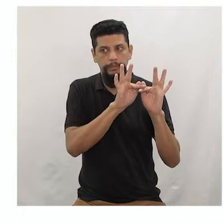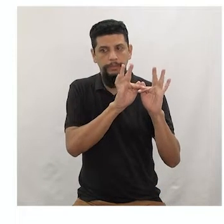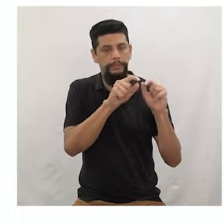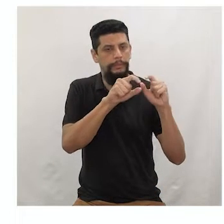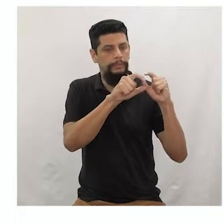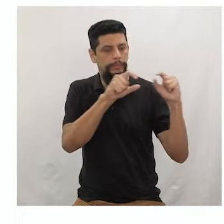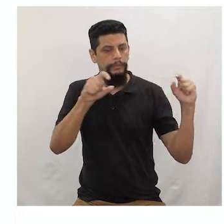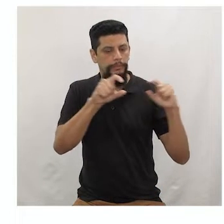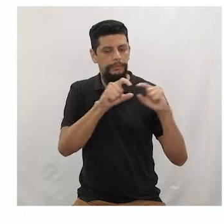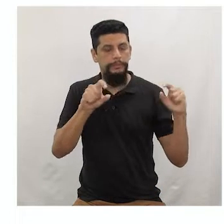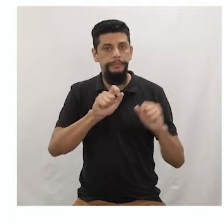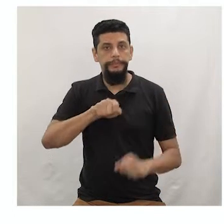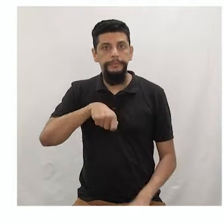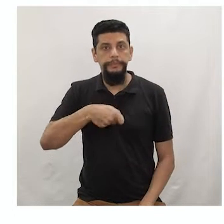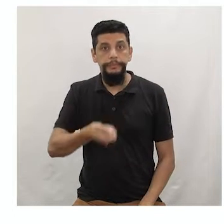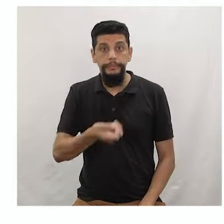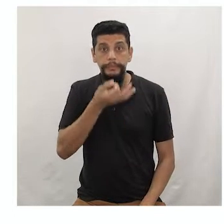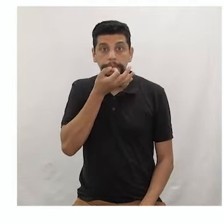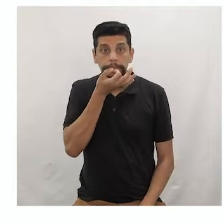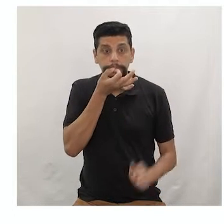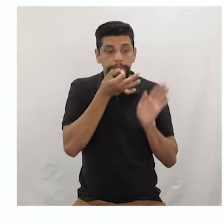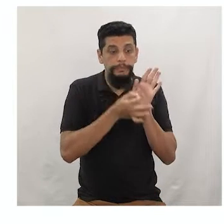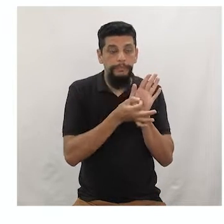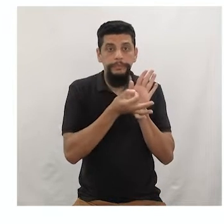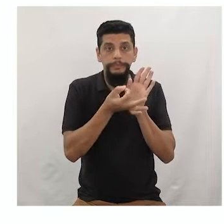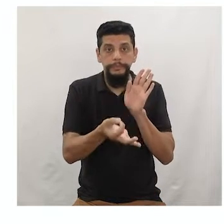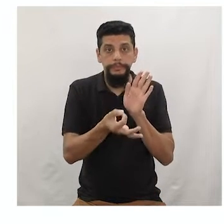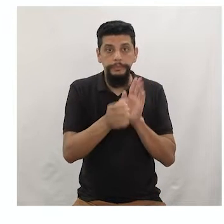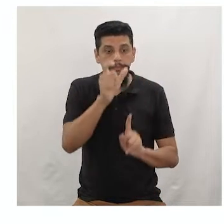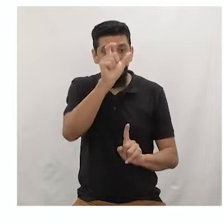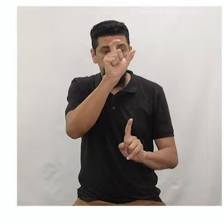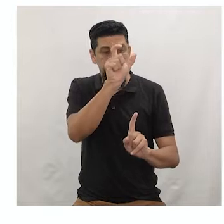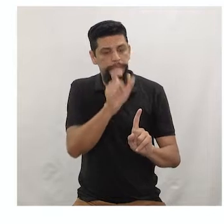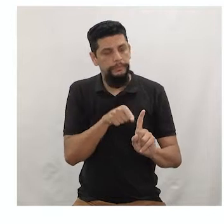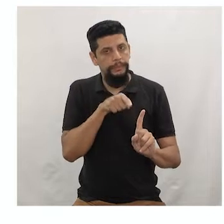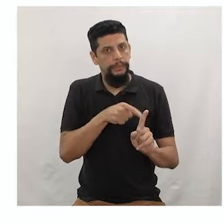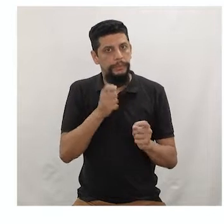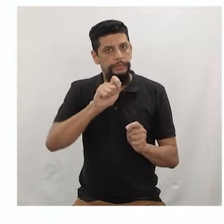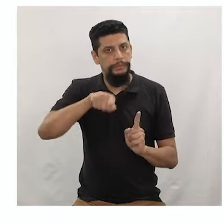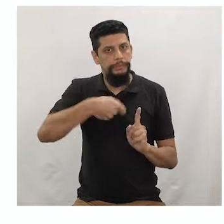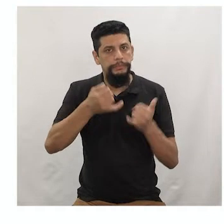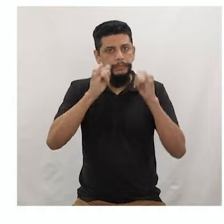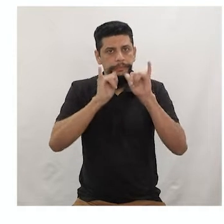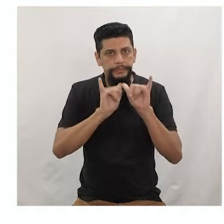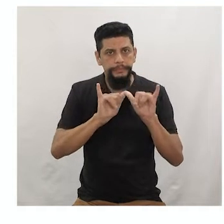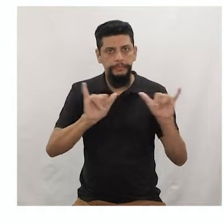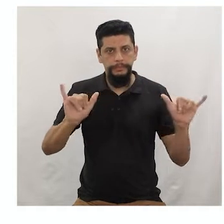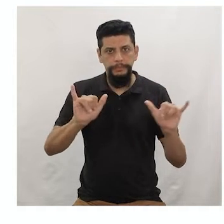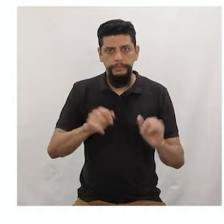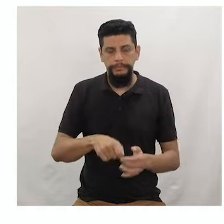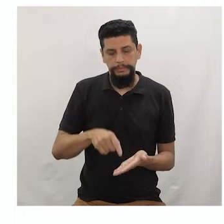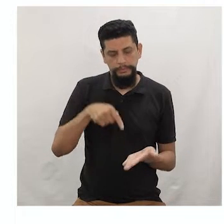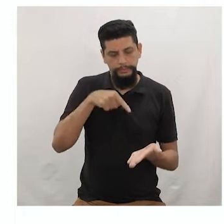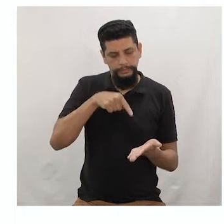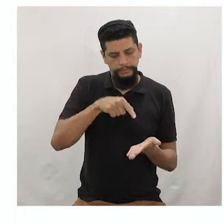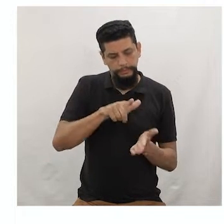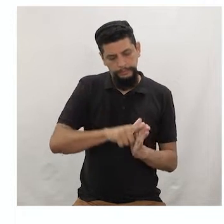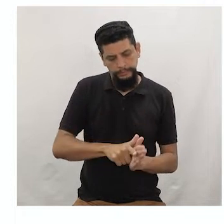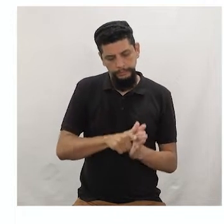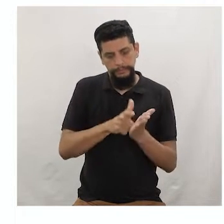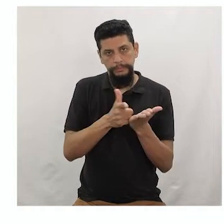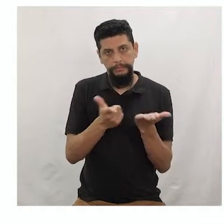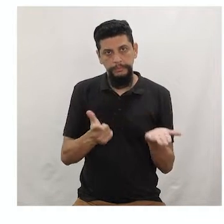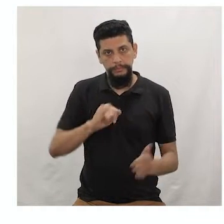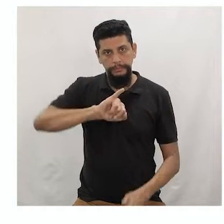falando sobre a opinião do leitor sobre a notícia que estava